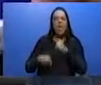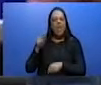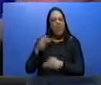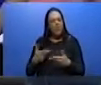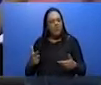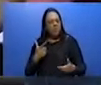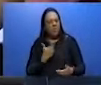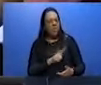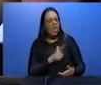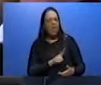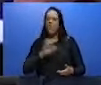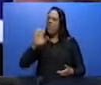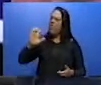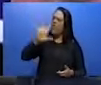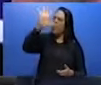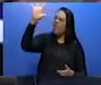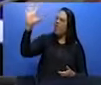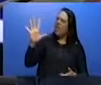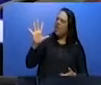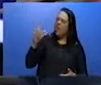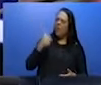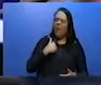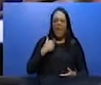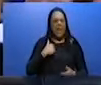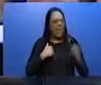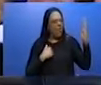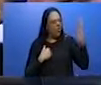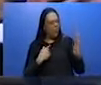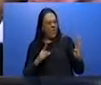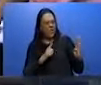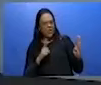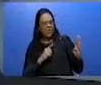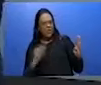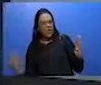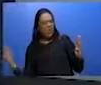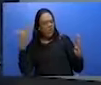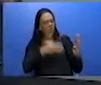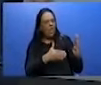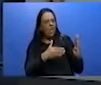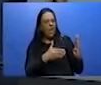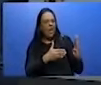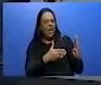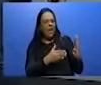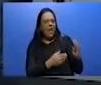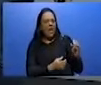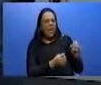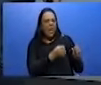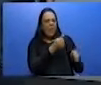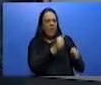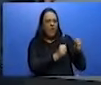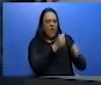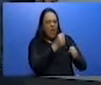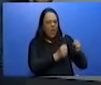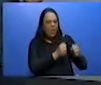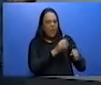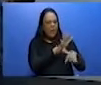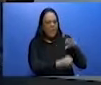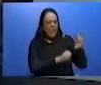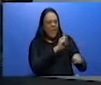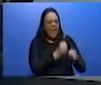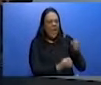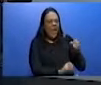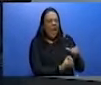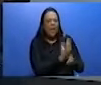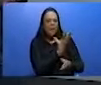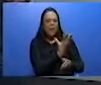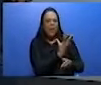na Europa, então vale dinheiro? Tô indo lá para as terras novas produzir açúcar. Olha lá os portugueses saindo, ó, e indo para lá.